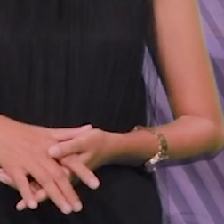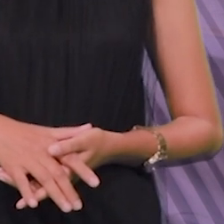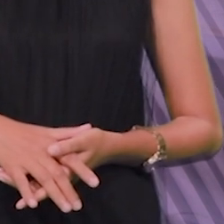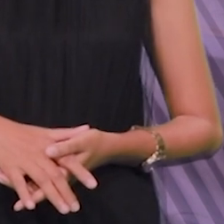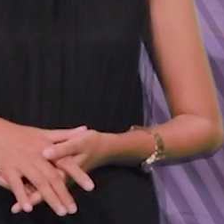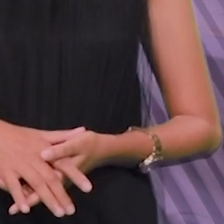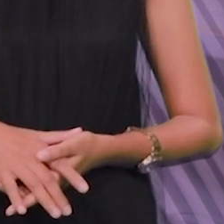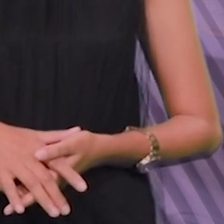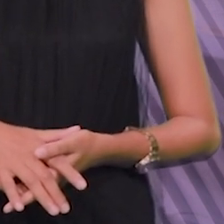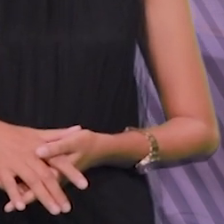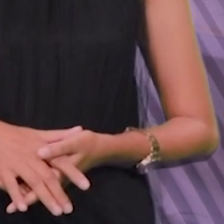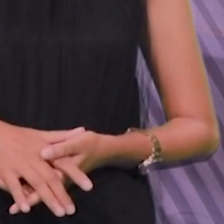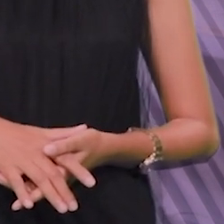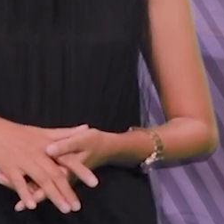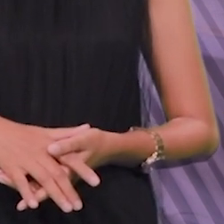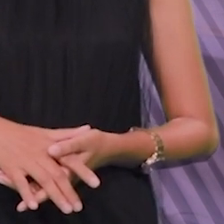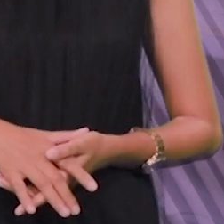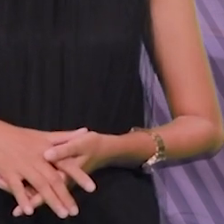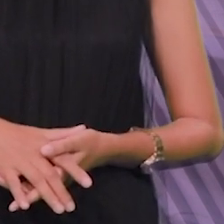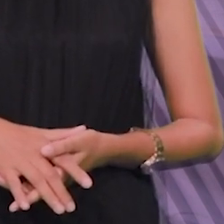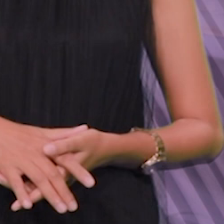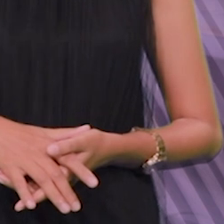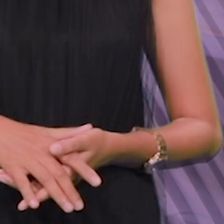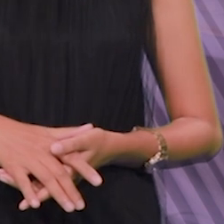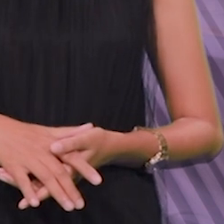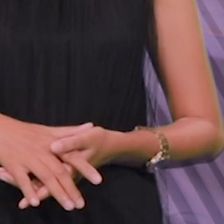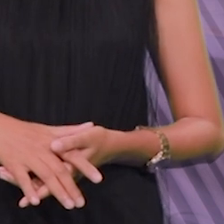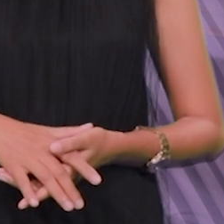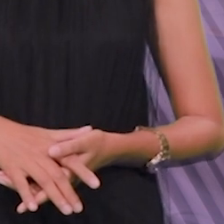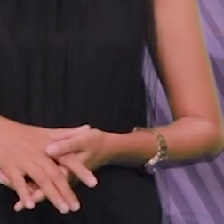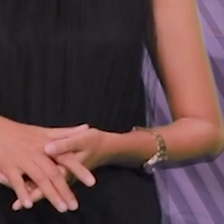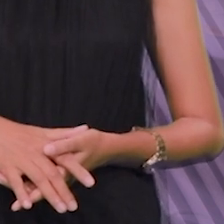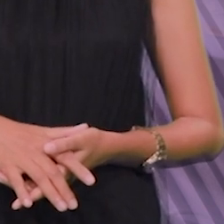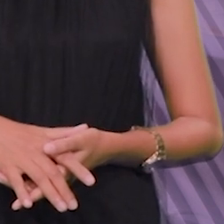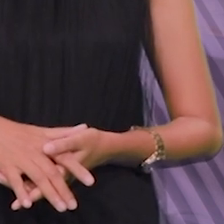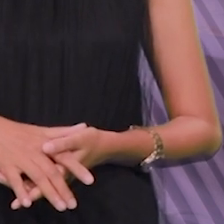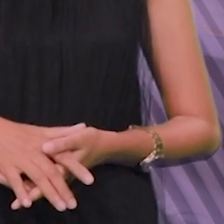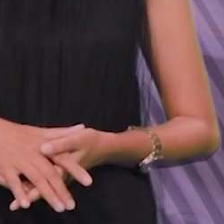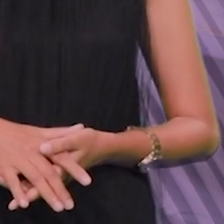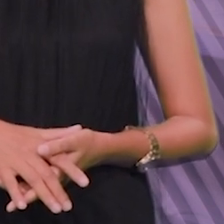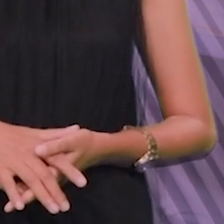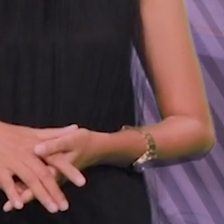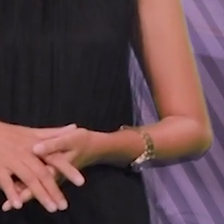tal lua subscribe, não há nem botão notificação, até não, né? E te volte Sira levar lá com informação bom, você ame. Obrigada.